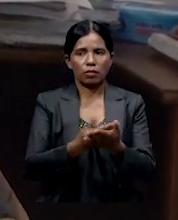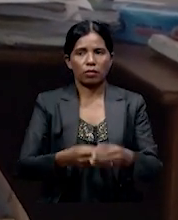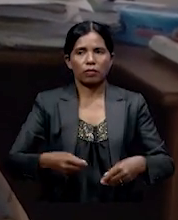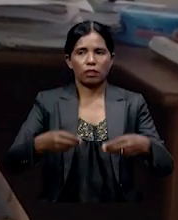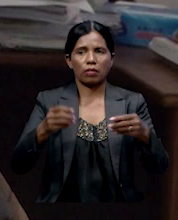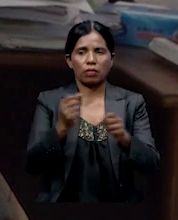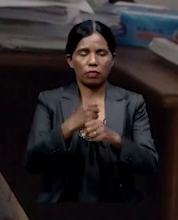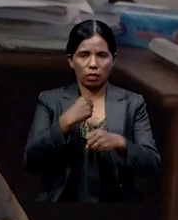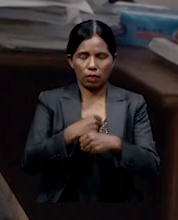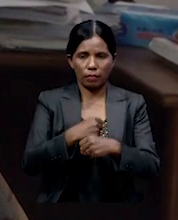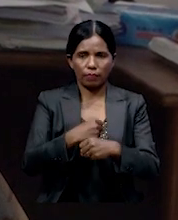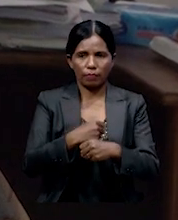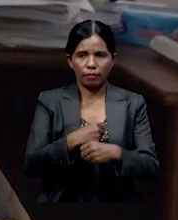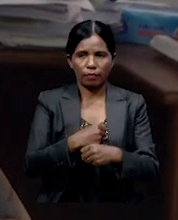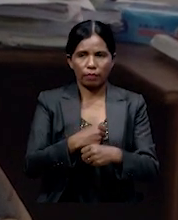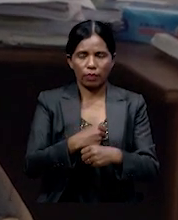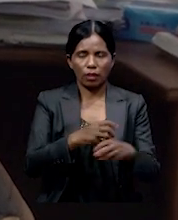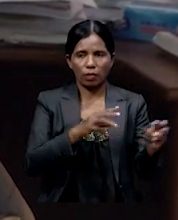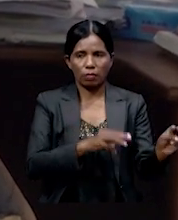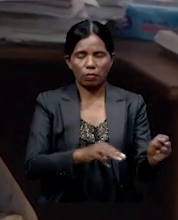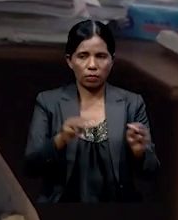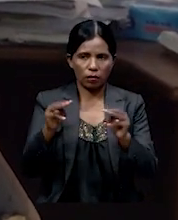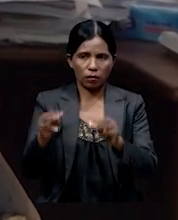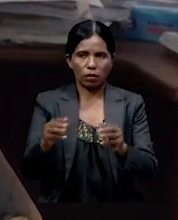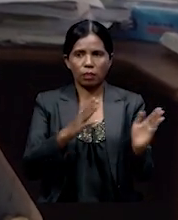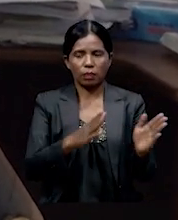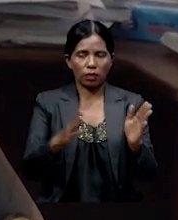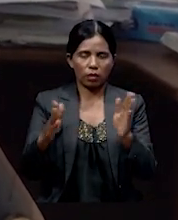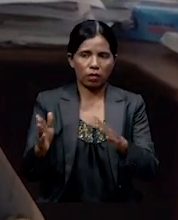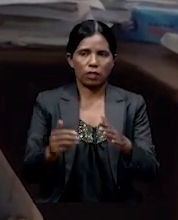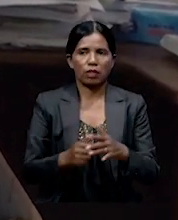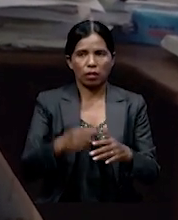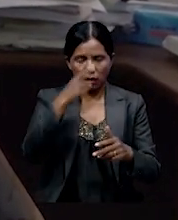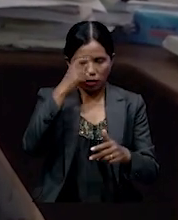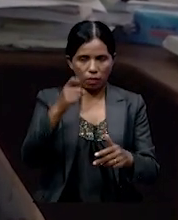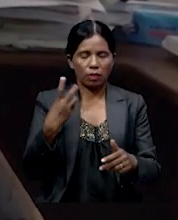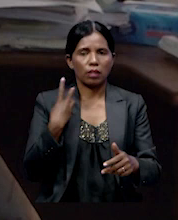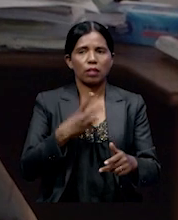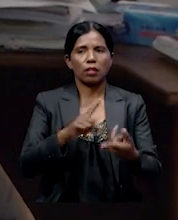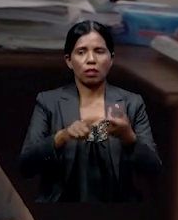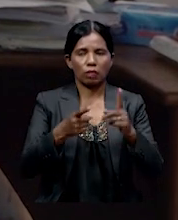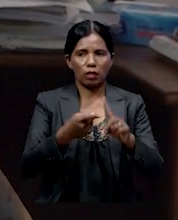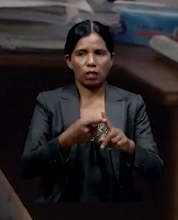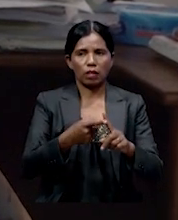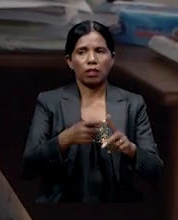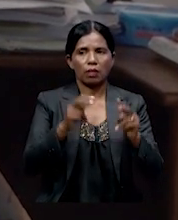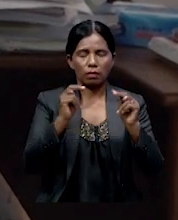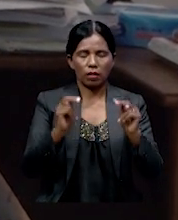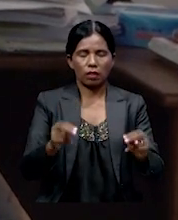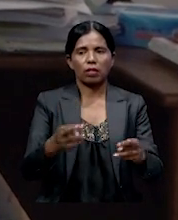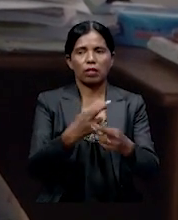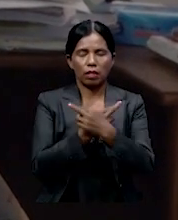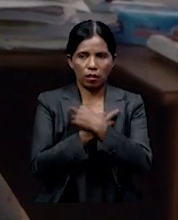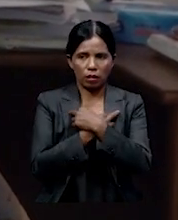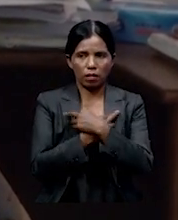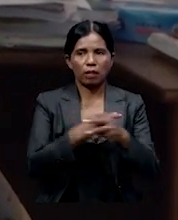atu halo mudança iha proses civil ne tamba ita ne kolega juiz ne presidente de casa, então